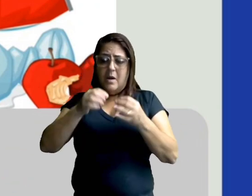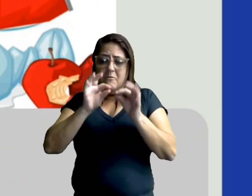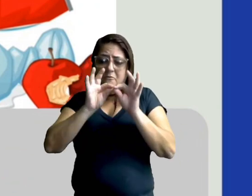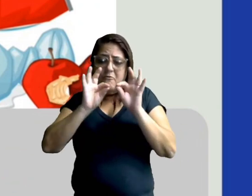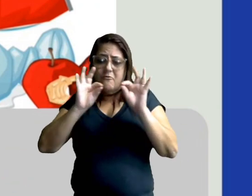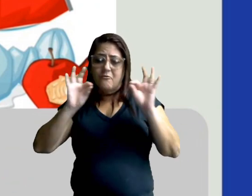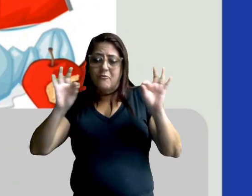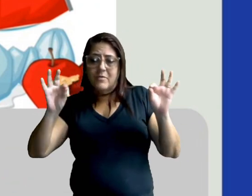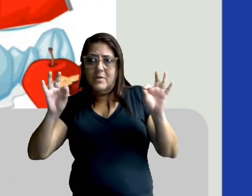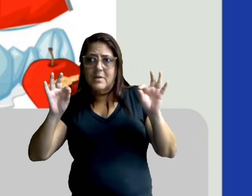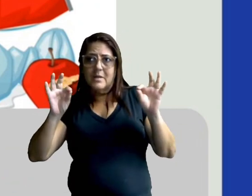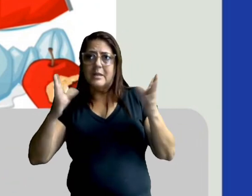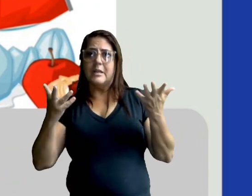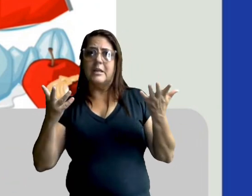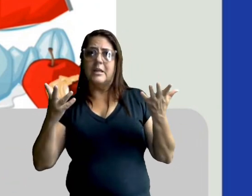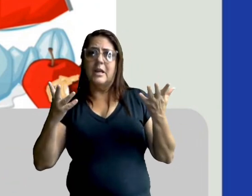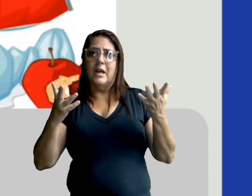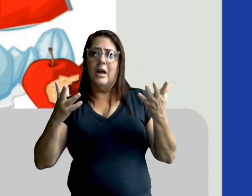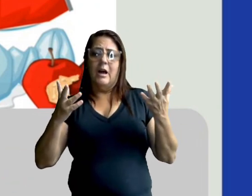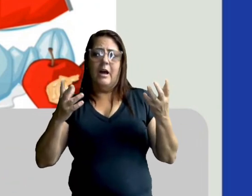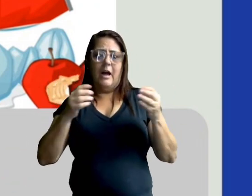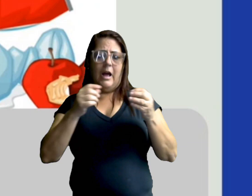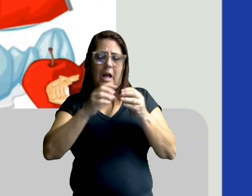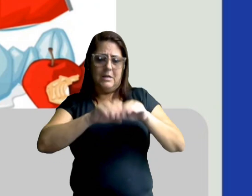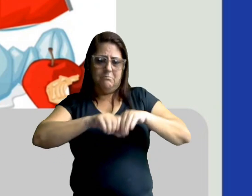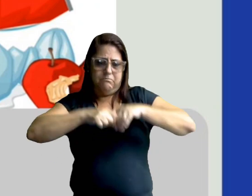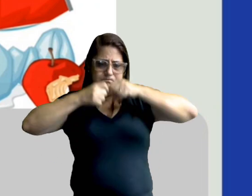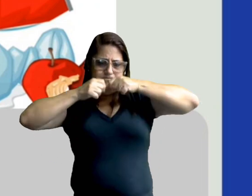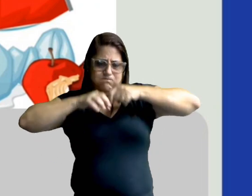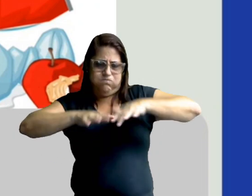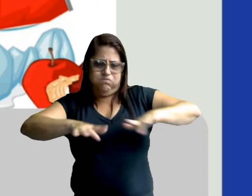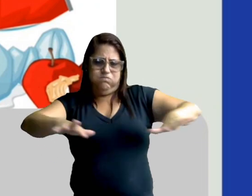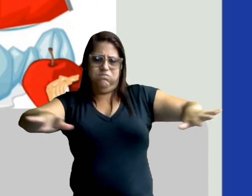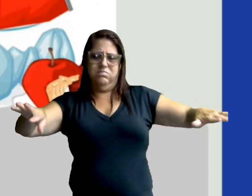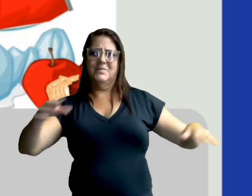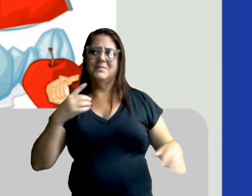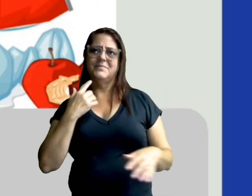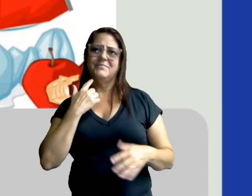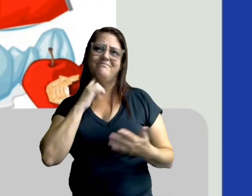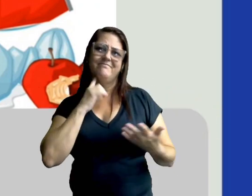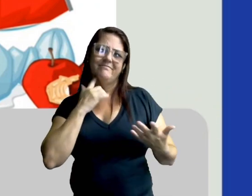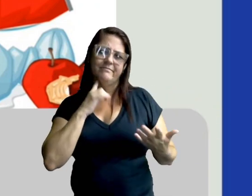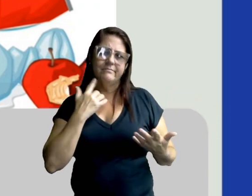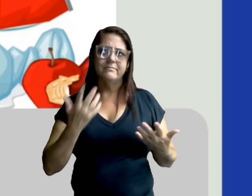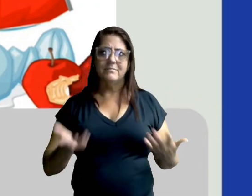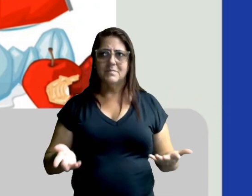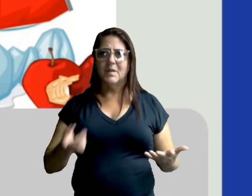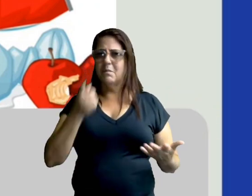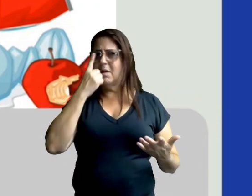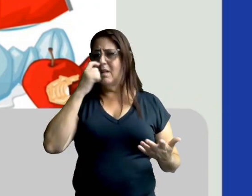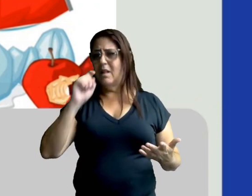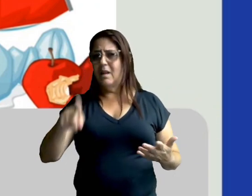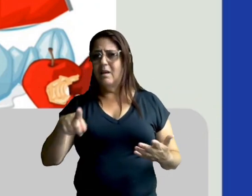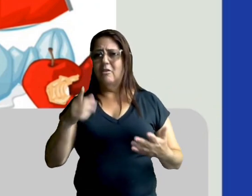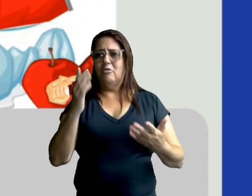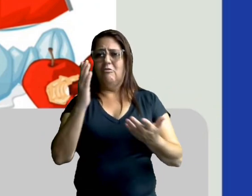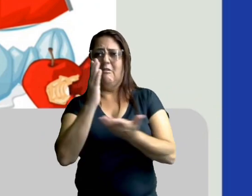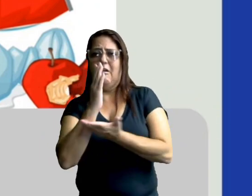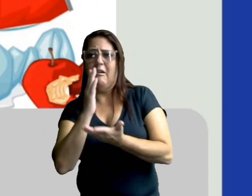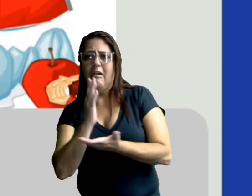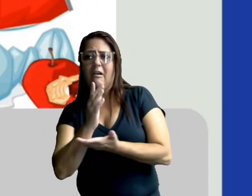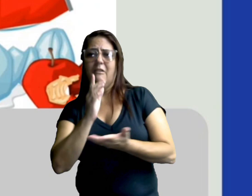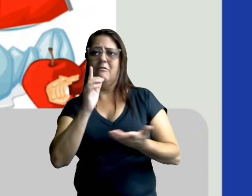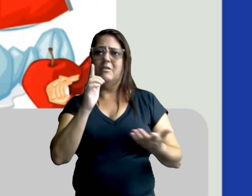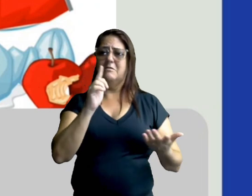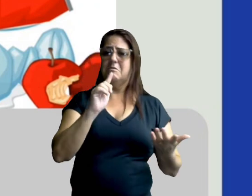ali vai se rasgar, vai se abrir, vai se espalhar por tudo que é canto. Às vezes a pessoa passa e joga ali uma garrafinha, joga um